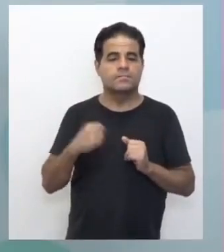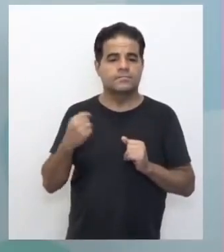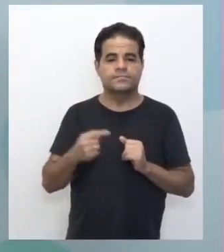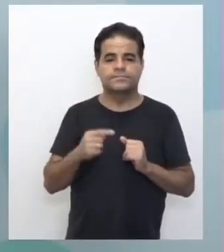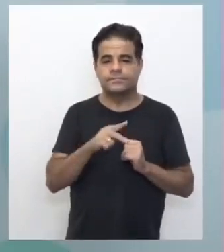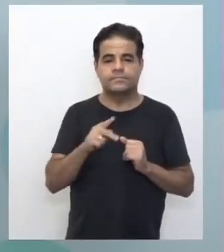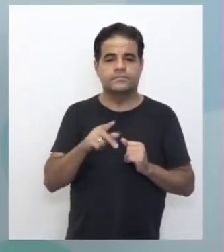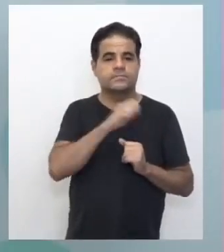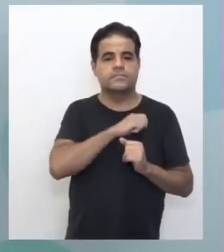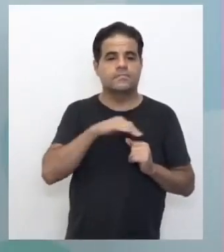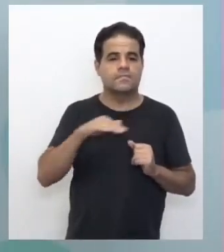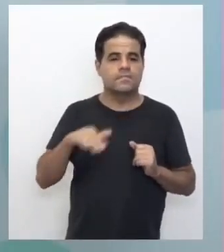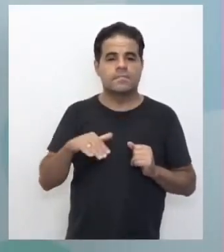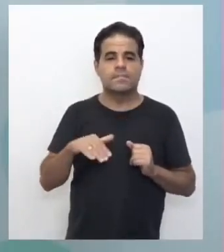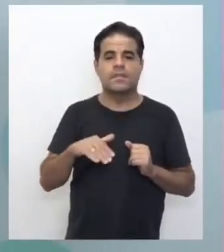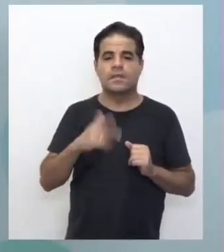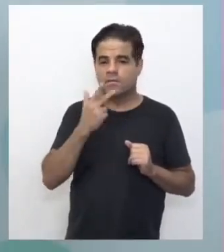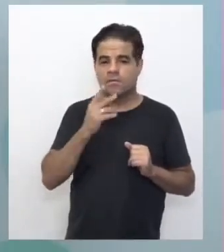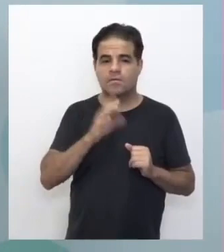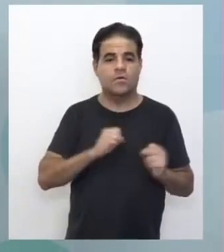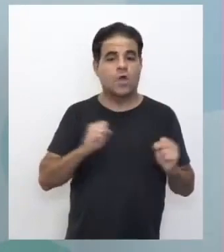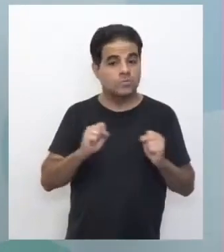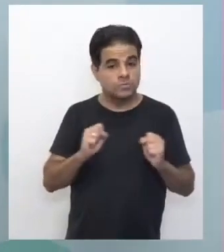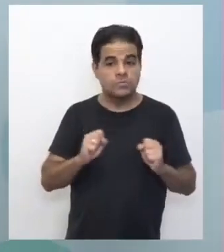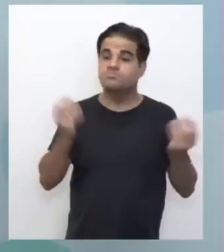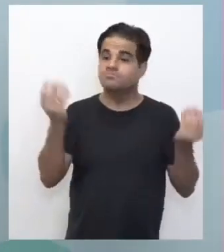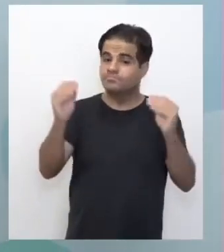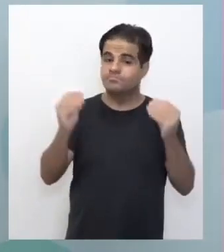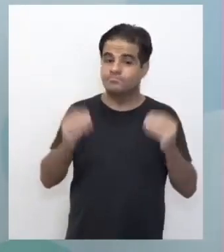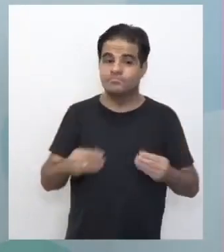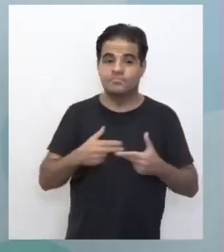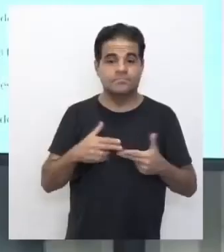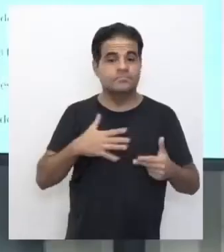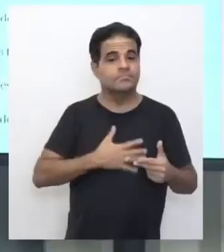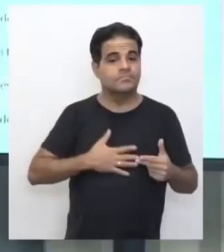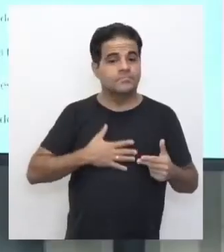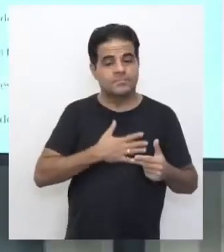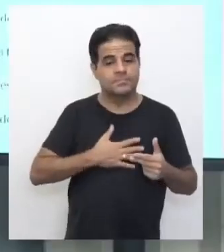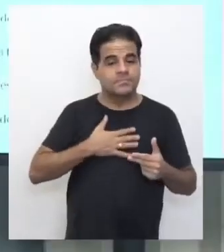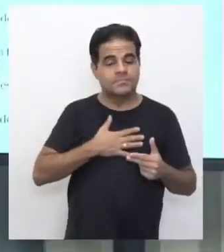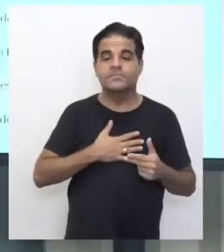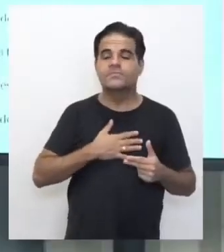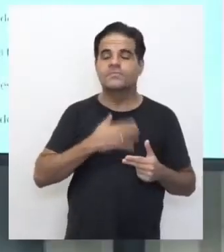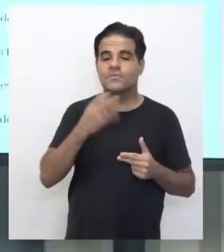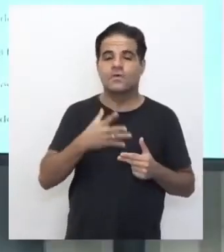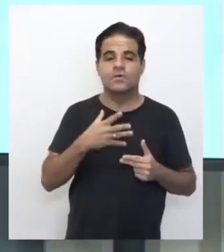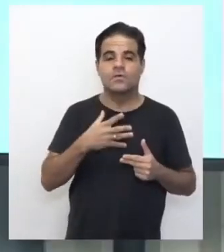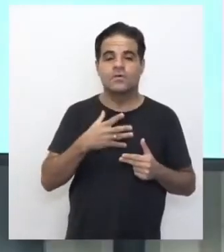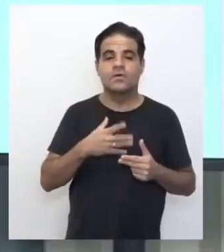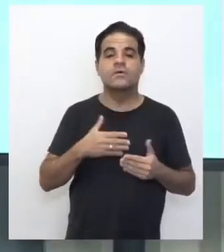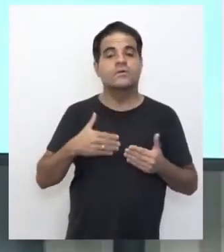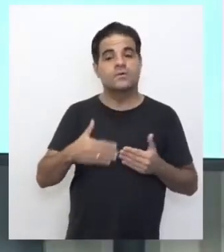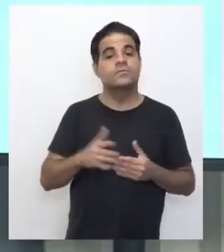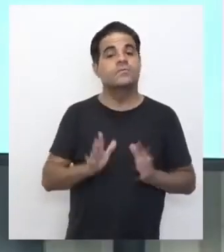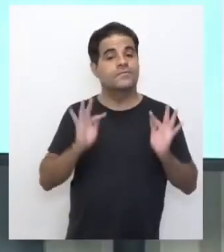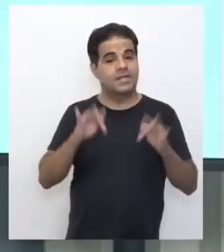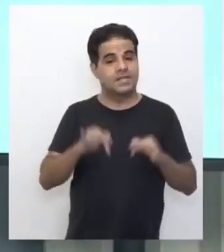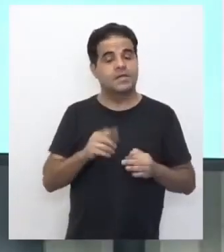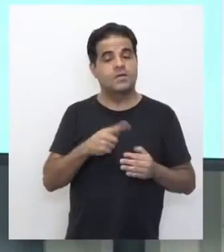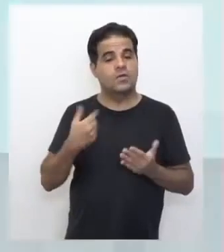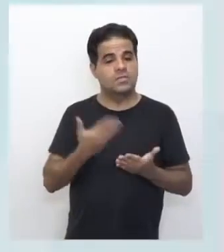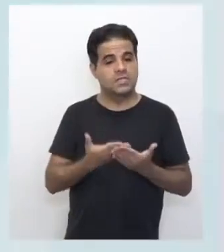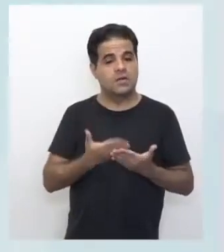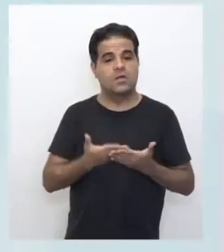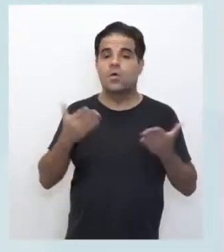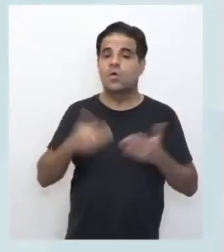dele, os alunos, acredito. Muito Estou legal. adorando essas colocações. Muito bom. É isso aí. Então vamos para finalizar a nossa aula, o que